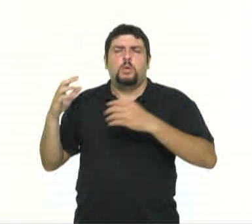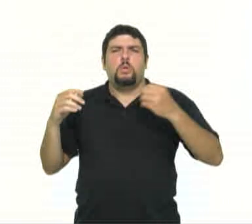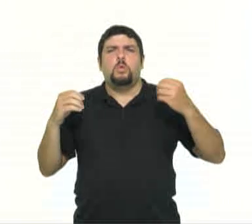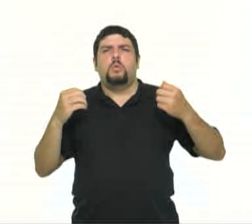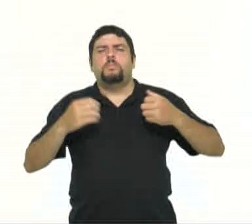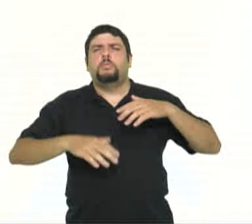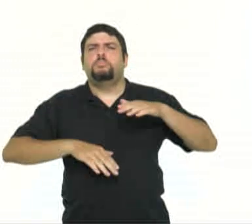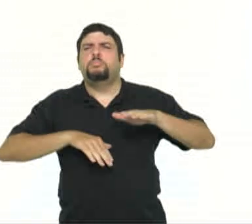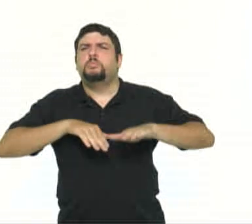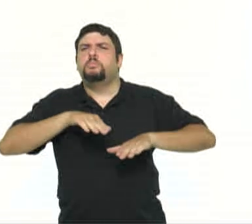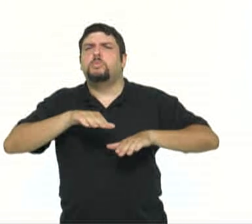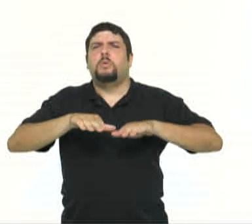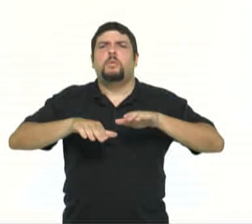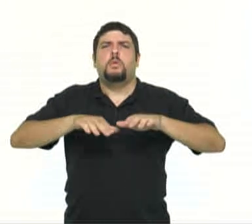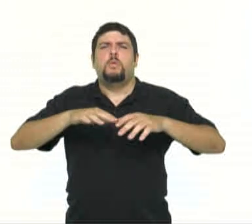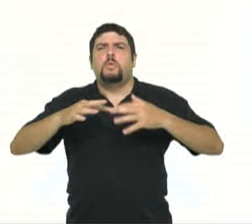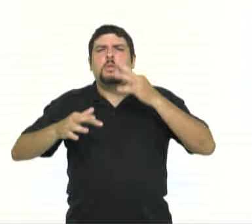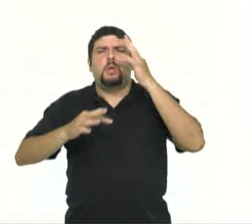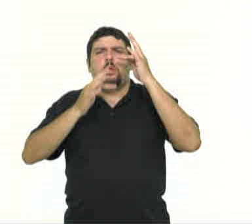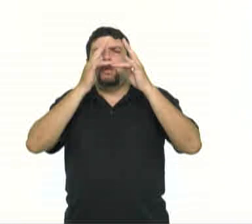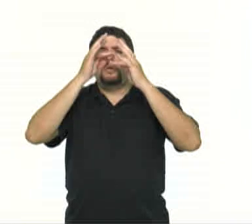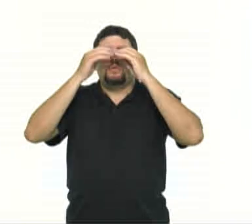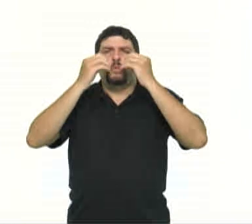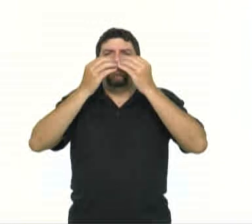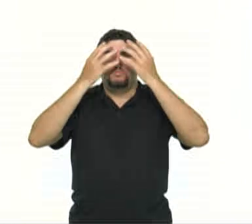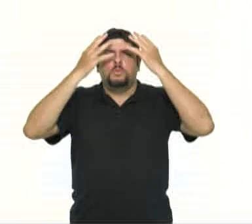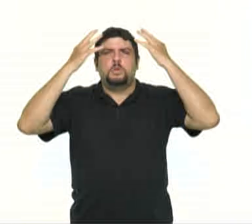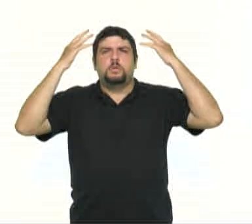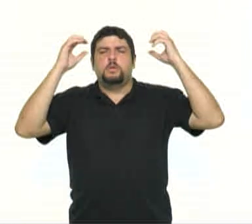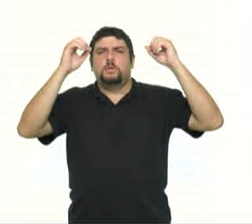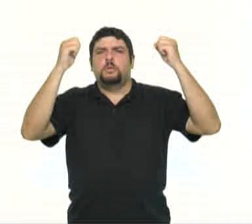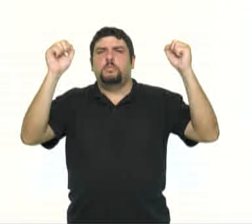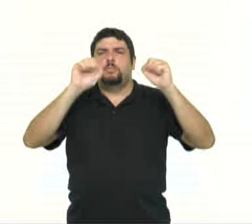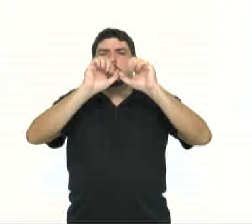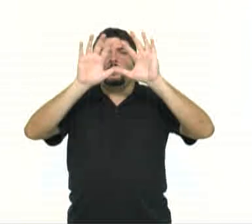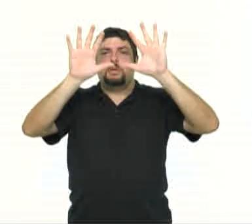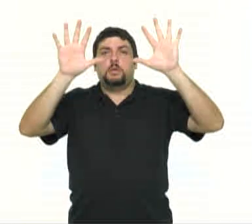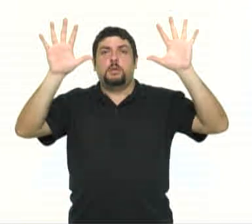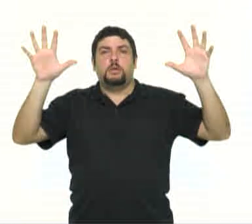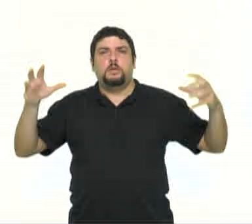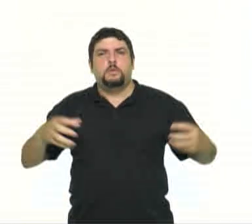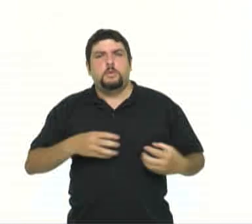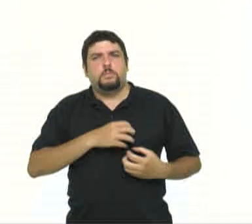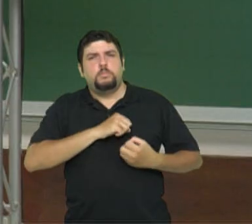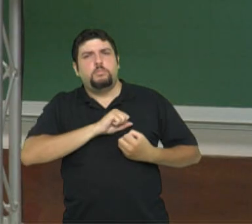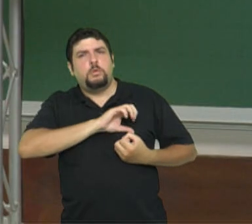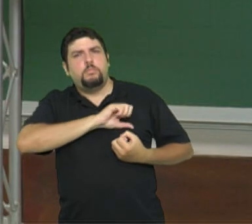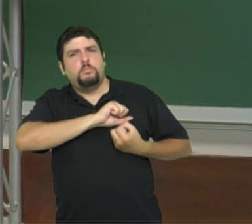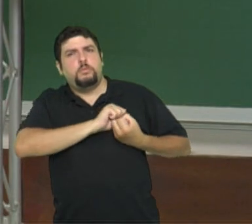pradaria em flor, vestiam-se de luz como um peito de amor. Então aqui a cada